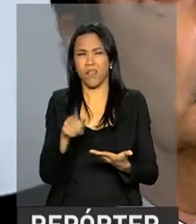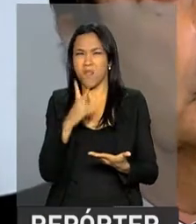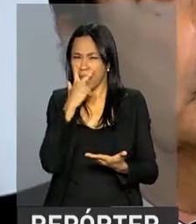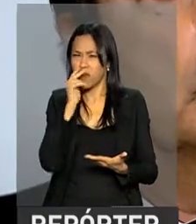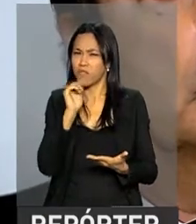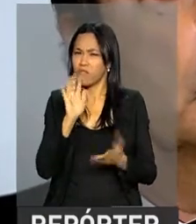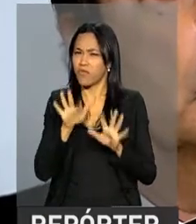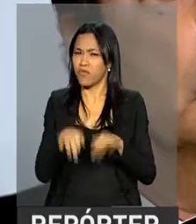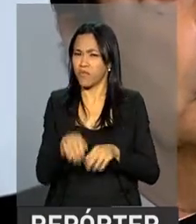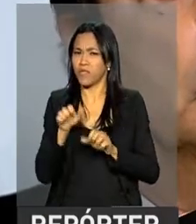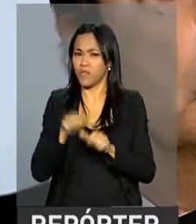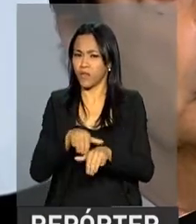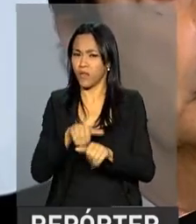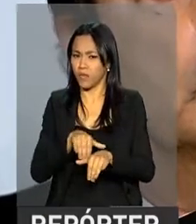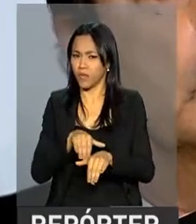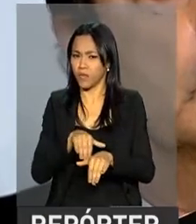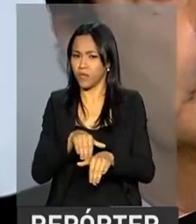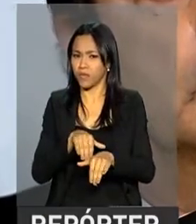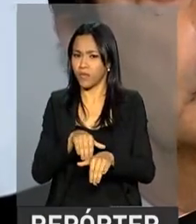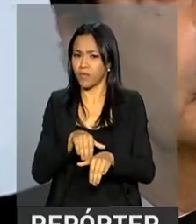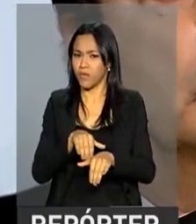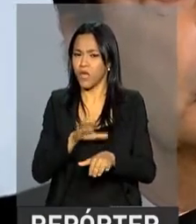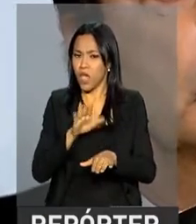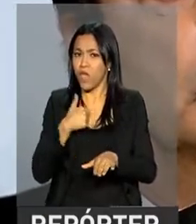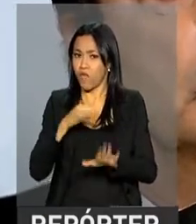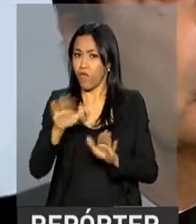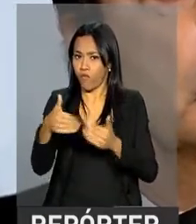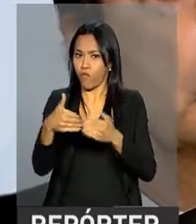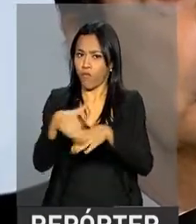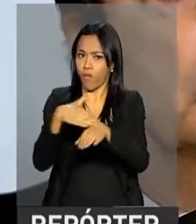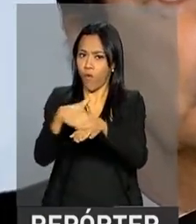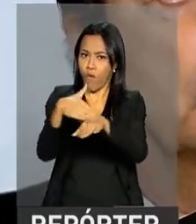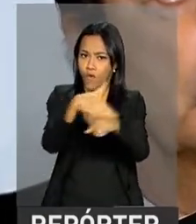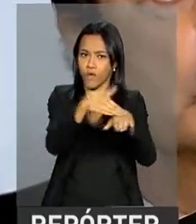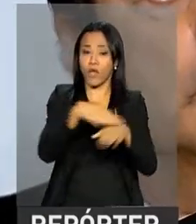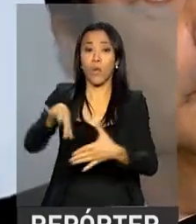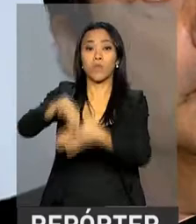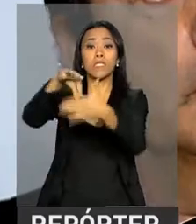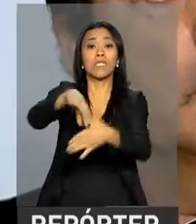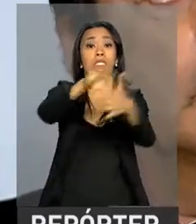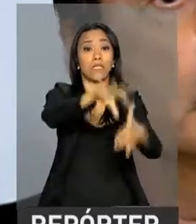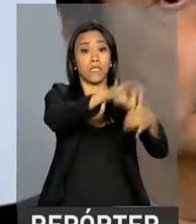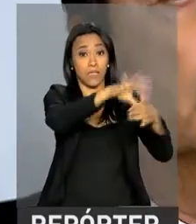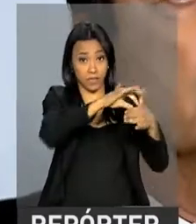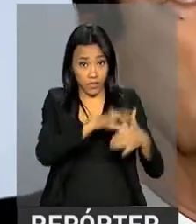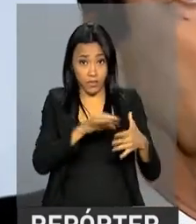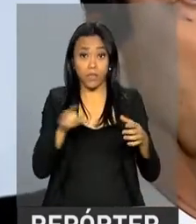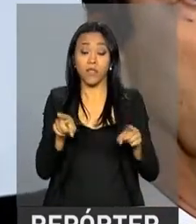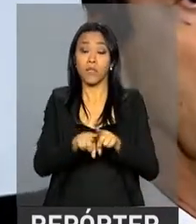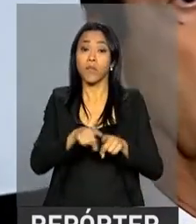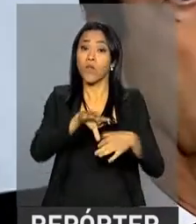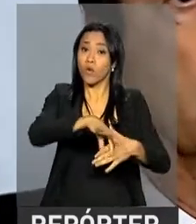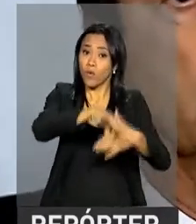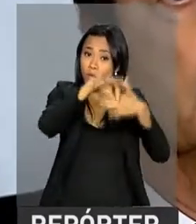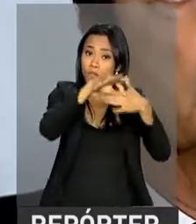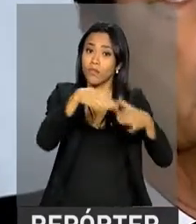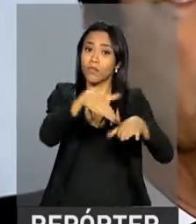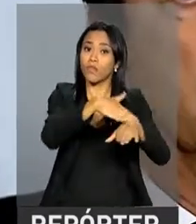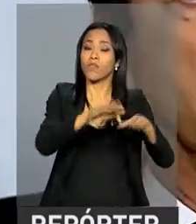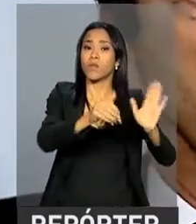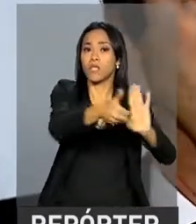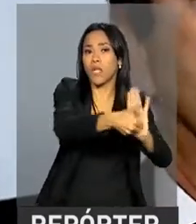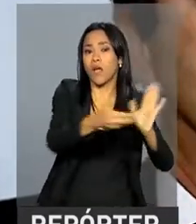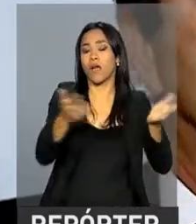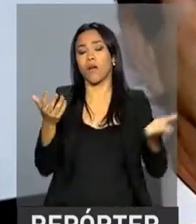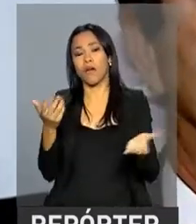que conversar com seguidas de conversar com um o senado começou com o escândalo surgiu porque foi